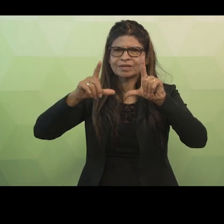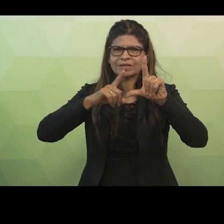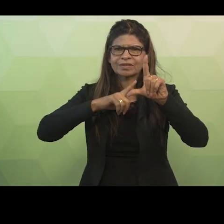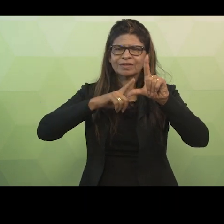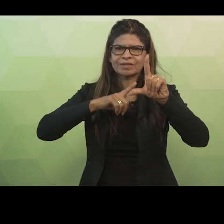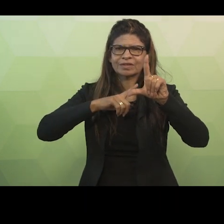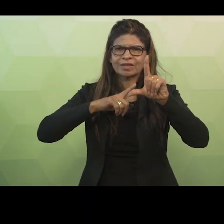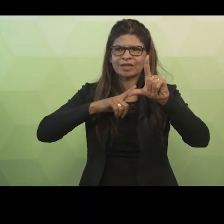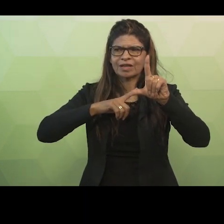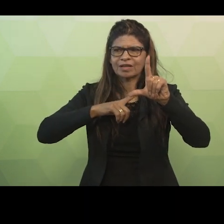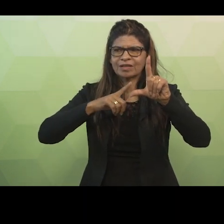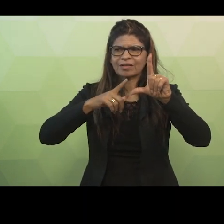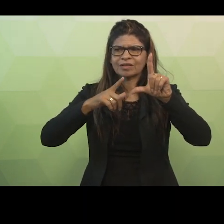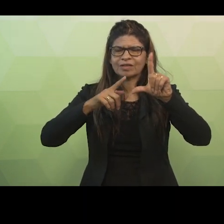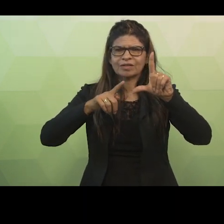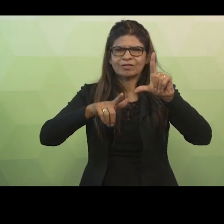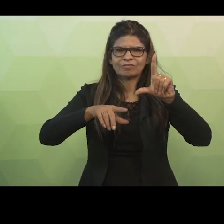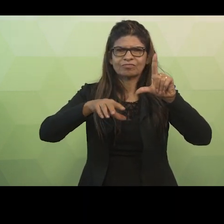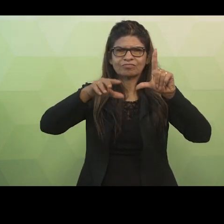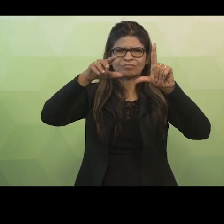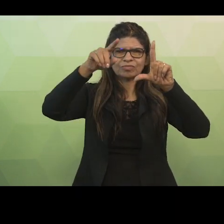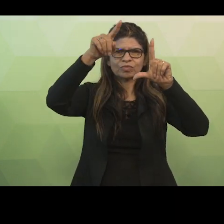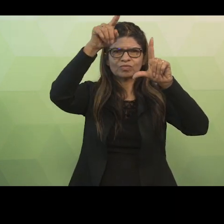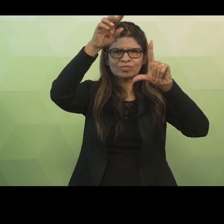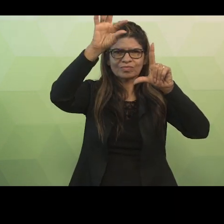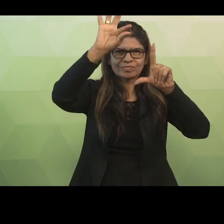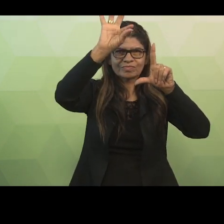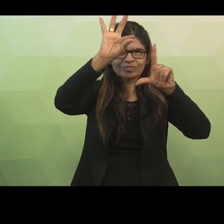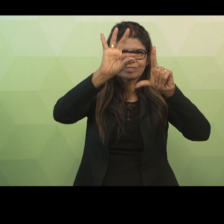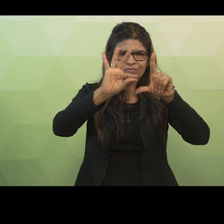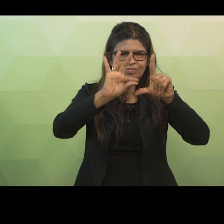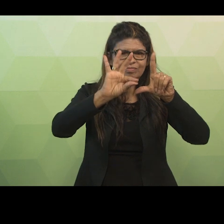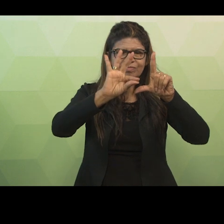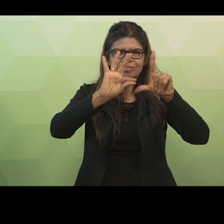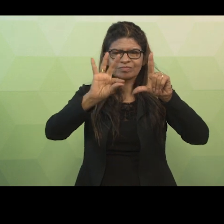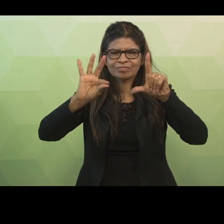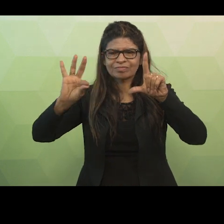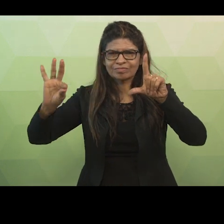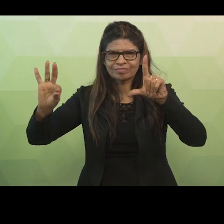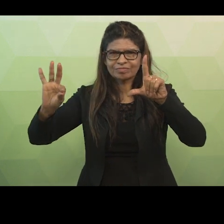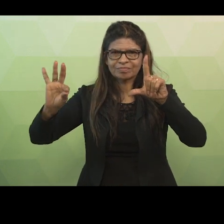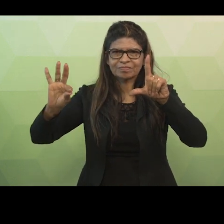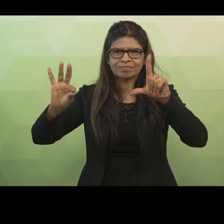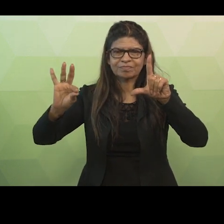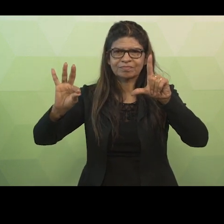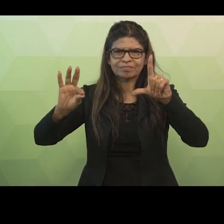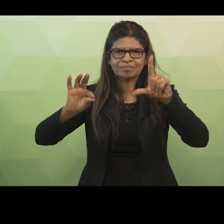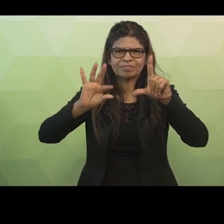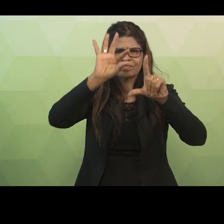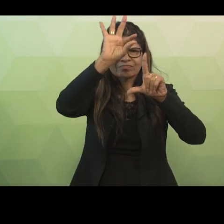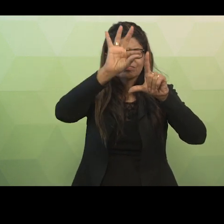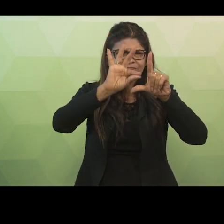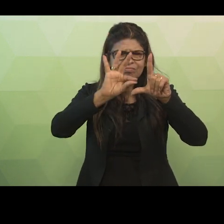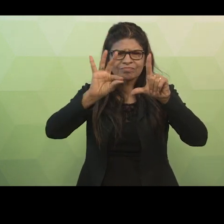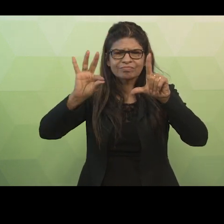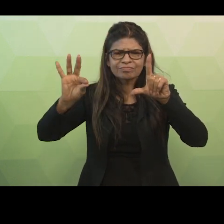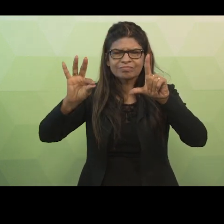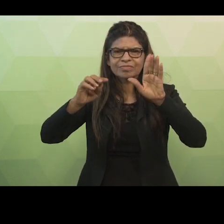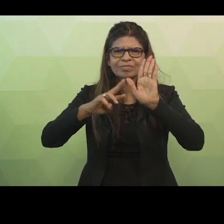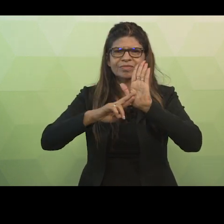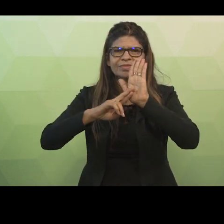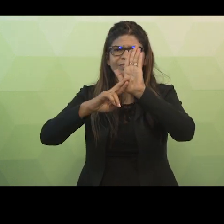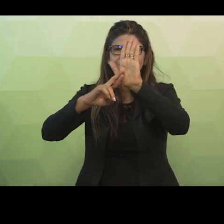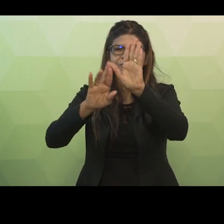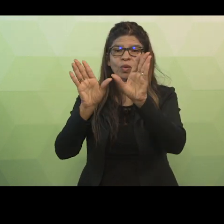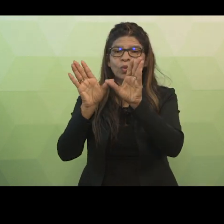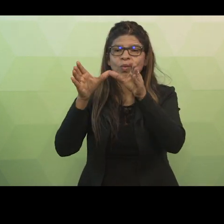um vertical e um eixo horizontal. No eixo horizontal, fazemos a representação de um conjunto de